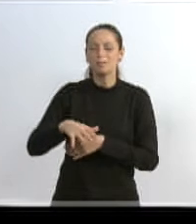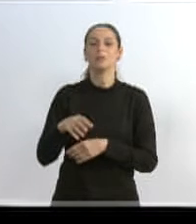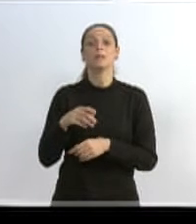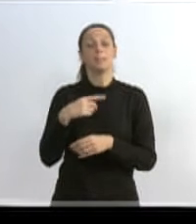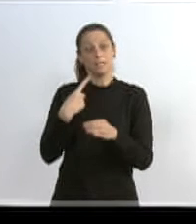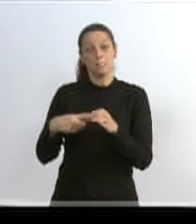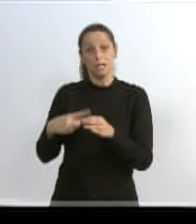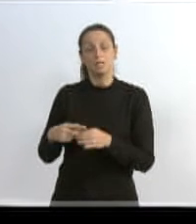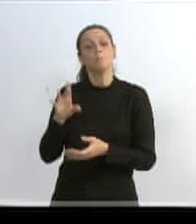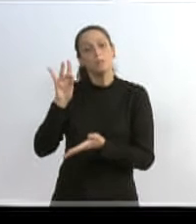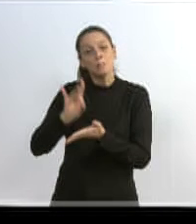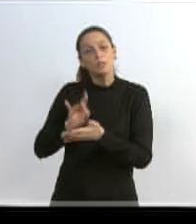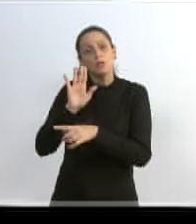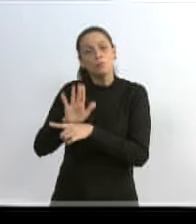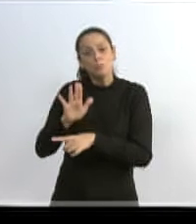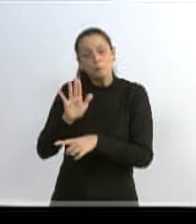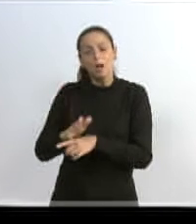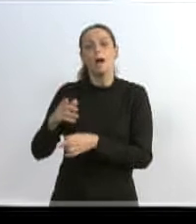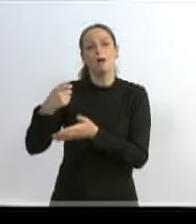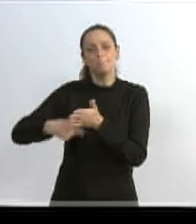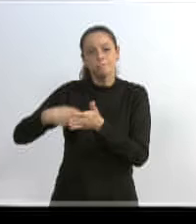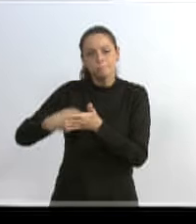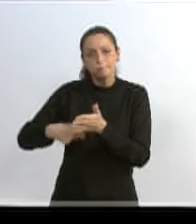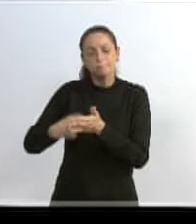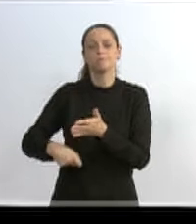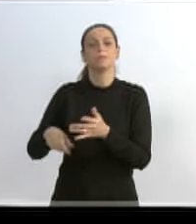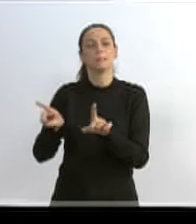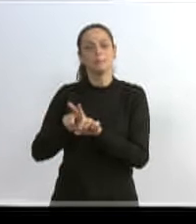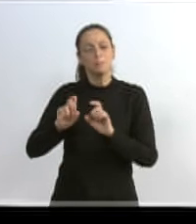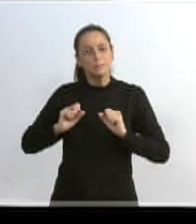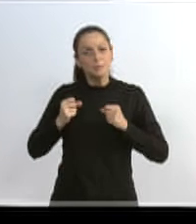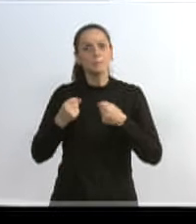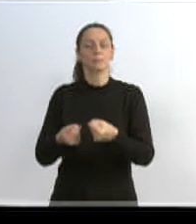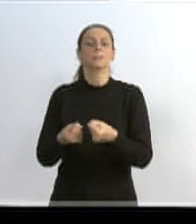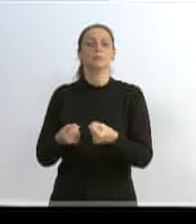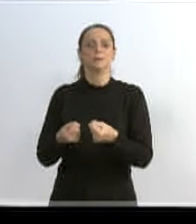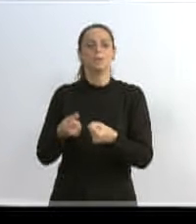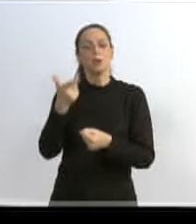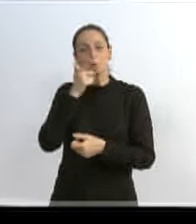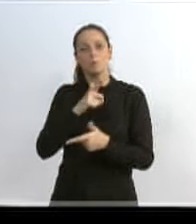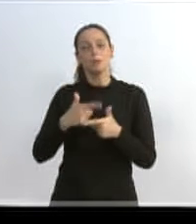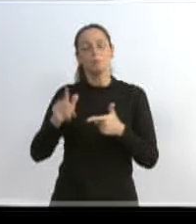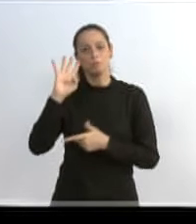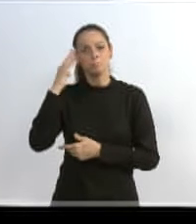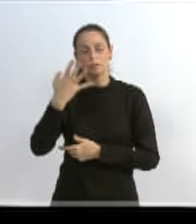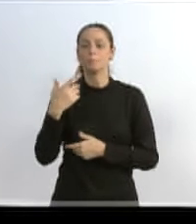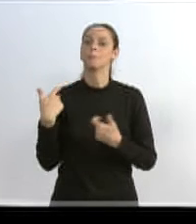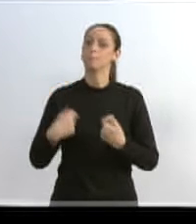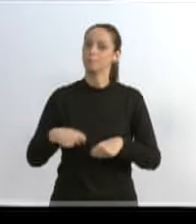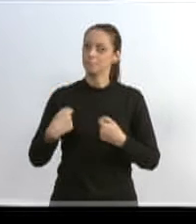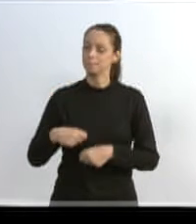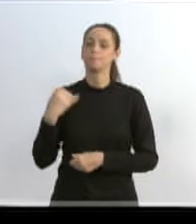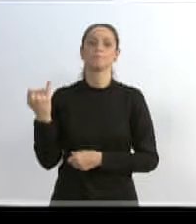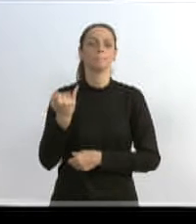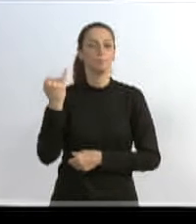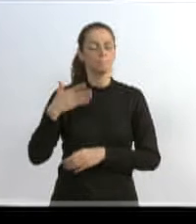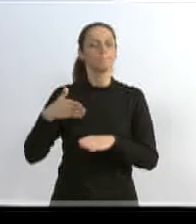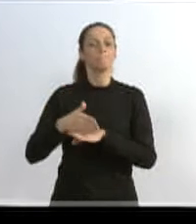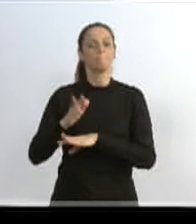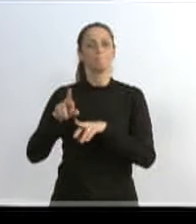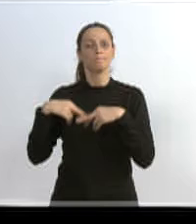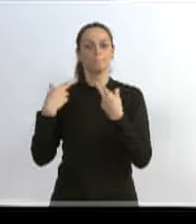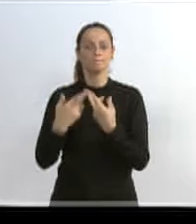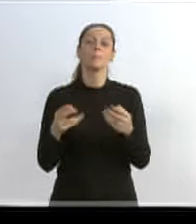para ajudar nossas reivindicações sendo porta voz também somando esforços na busca de soluções é importante a gente participar dessas reuniões